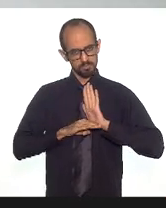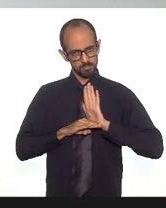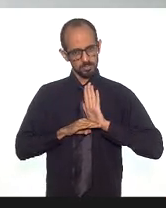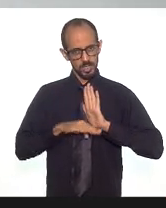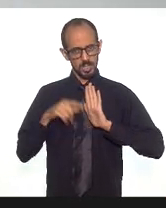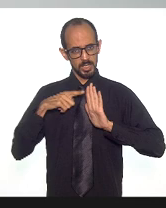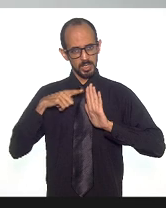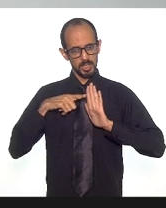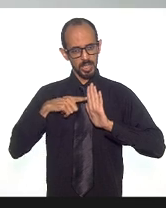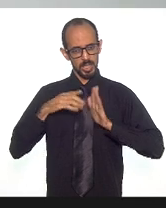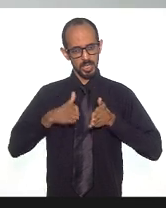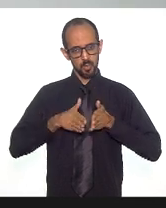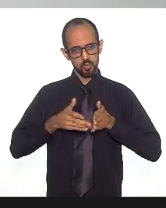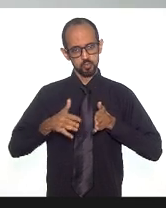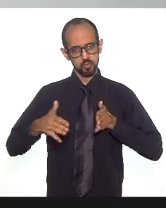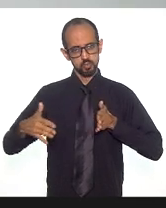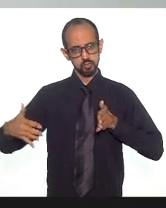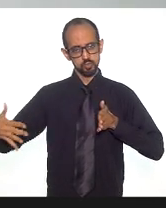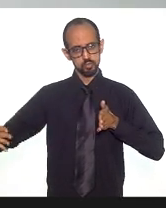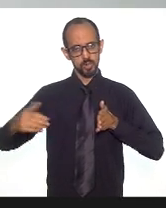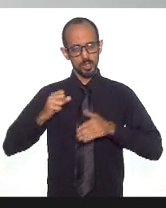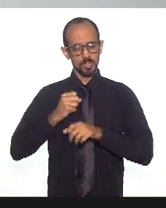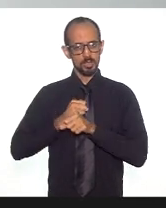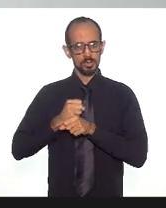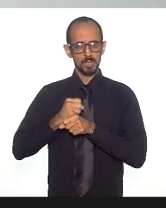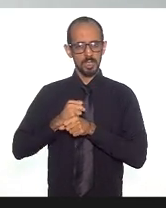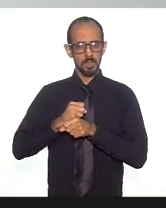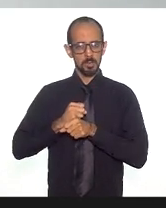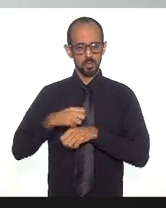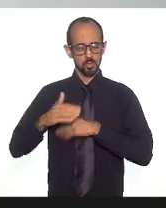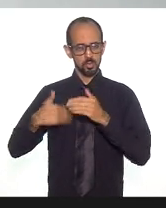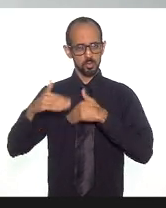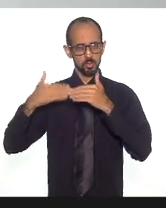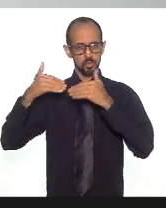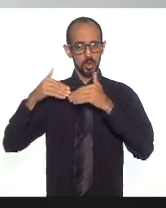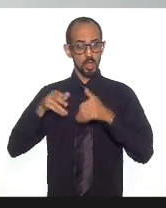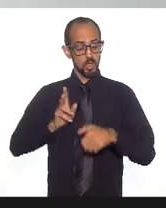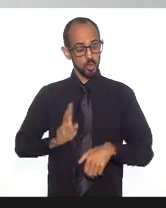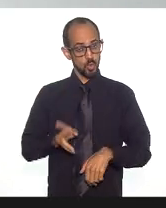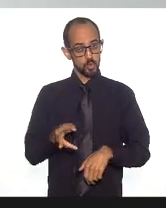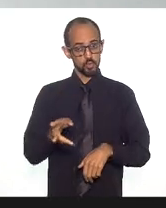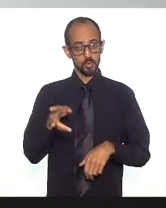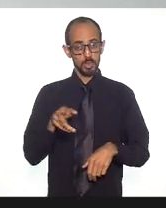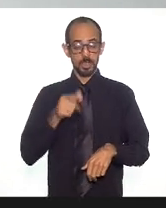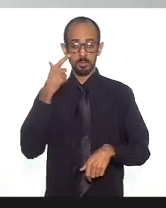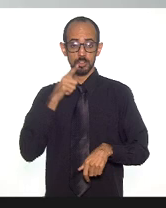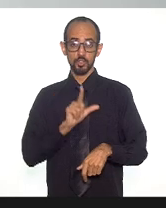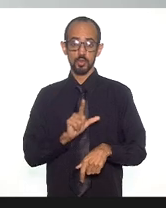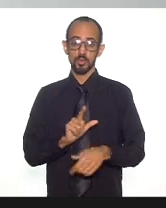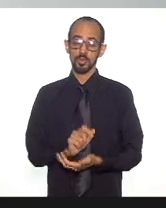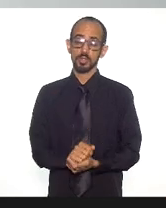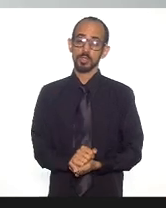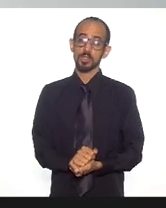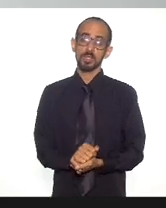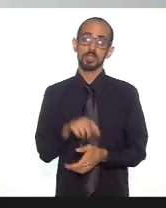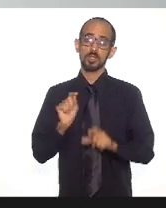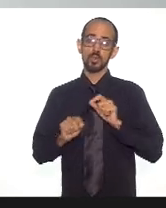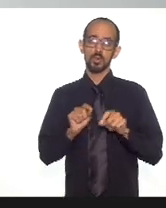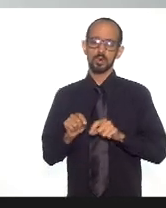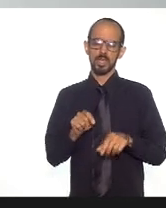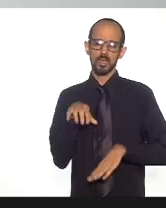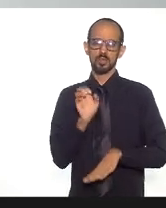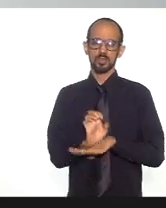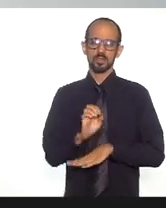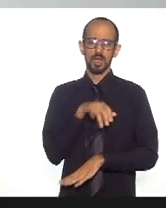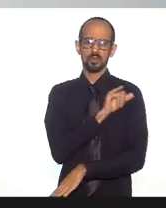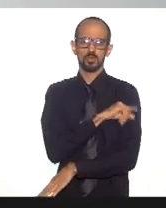prazo no seu desenvolvimento, que tenham continuidade para garantir, né, tanto que o Estado do Rio de Janeiro